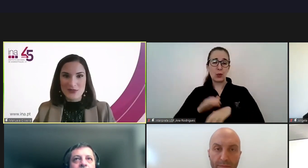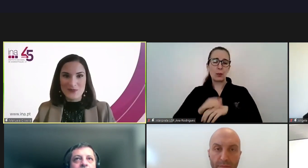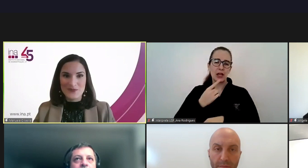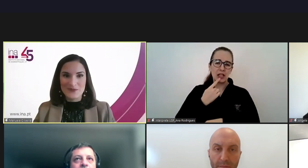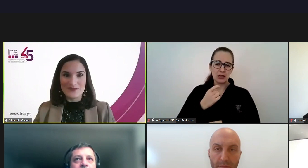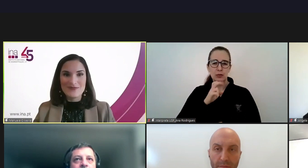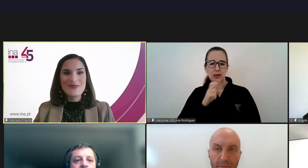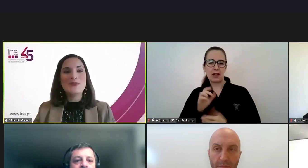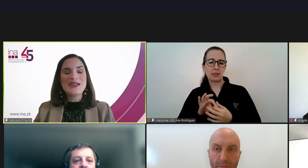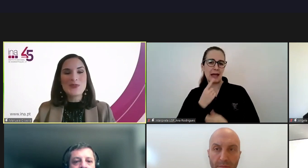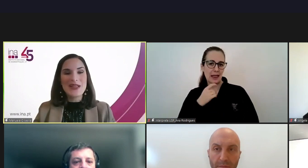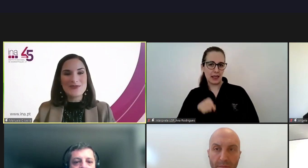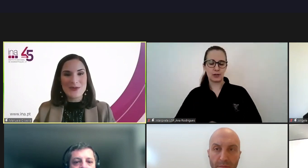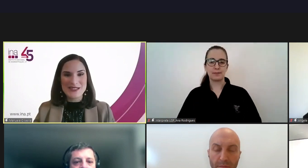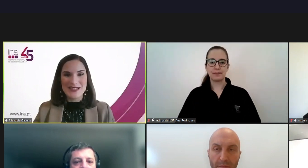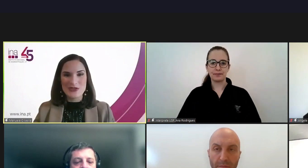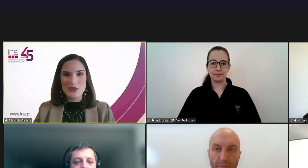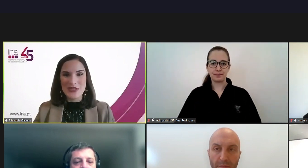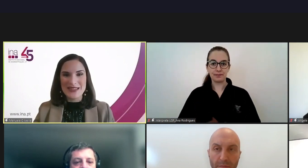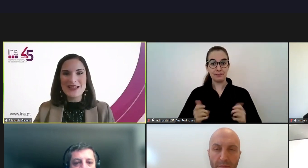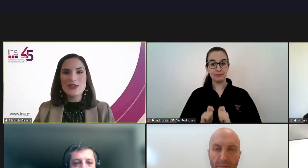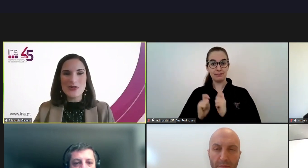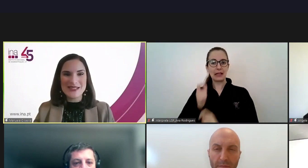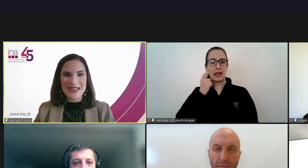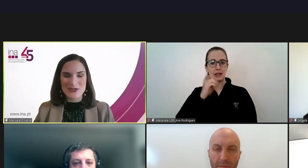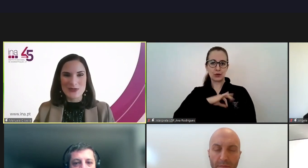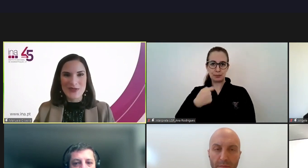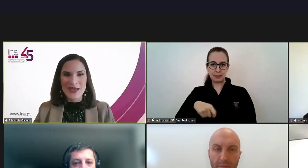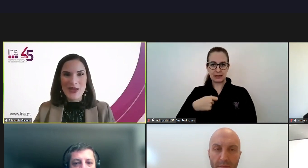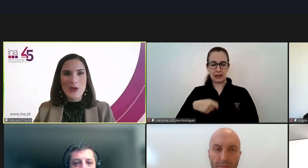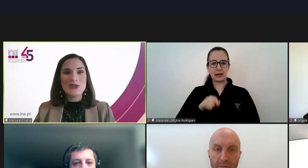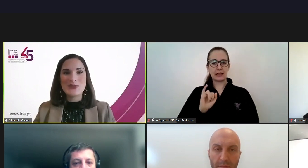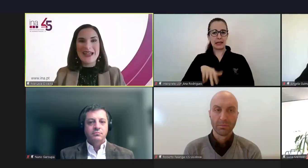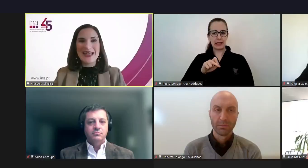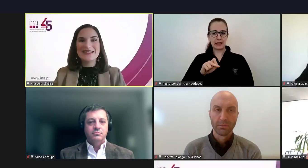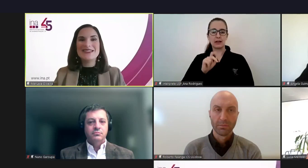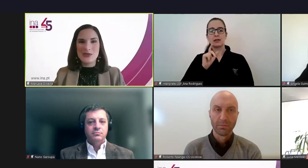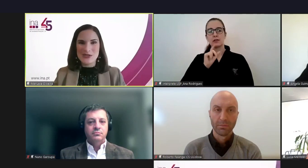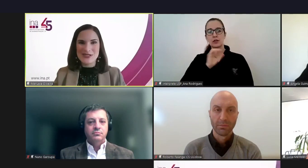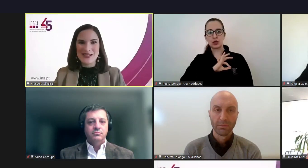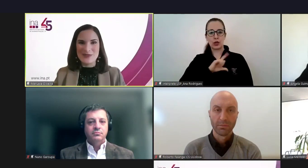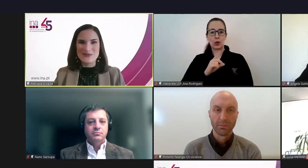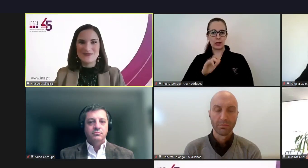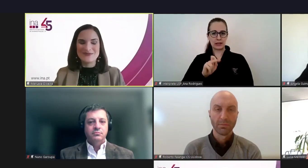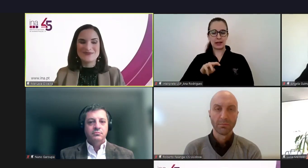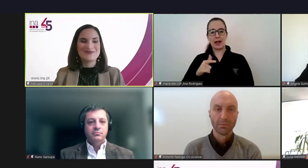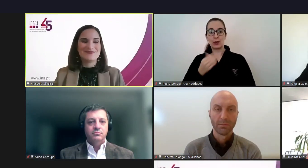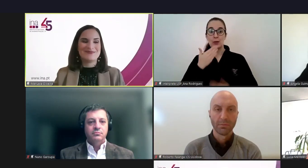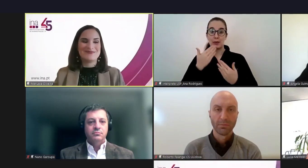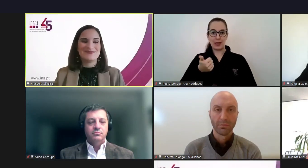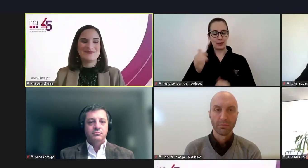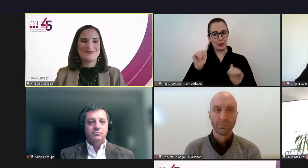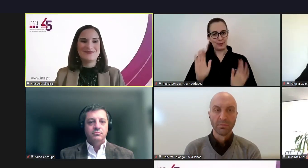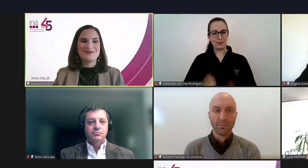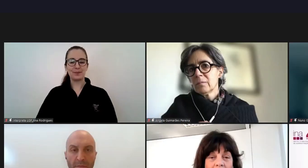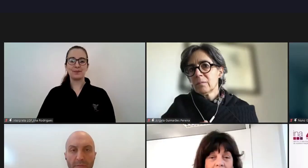Answers. Passo a palavra à Presidente do INA, Luísa Neto. Muito obrigada e boa sessão.